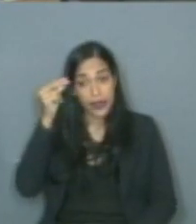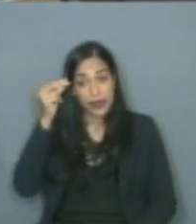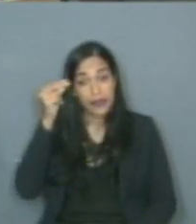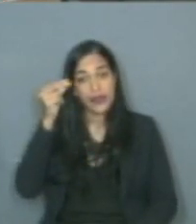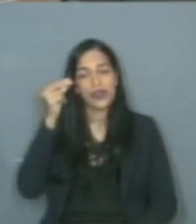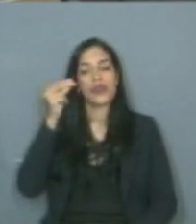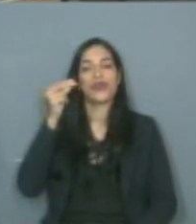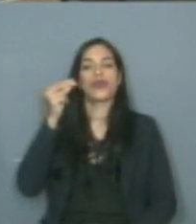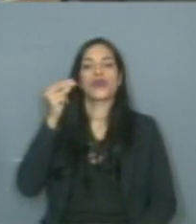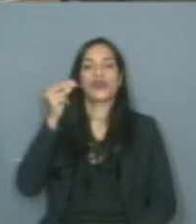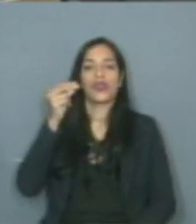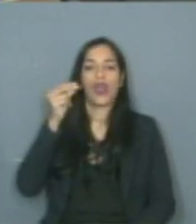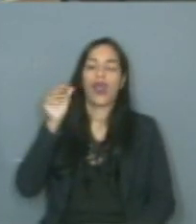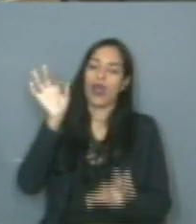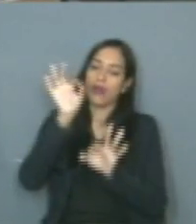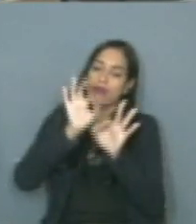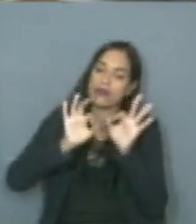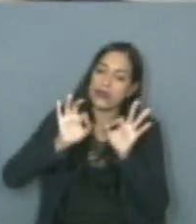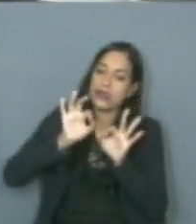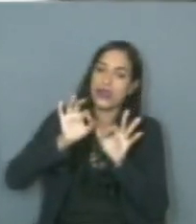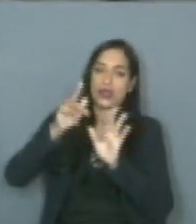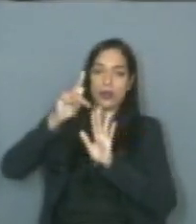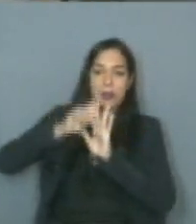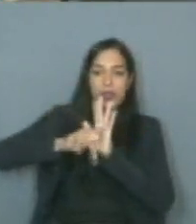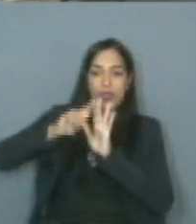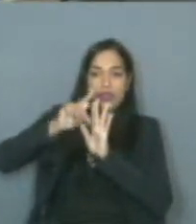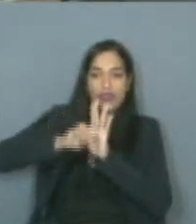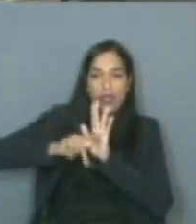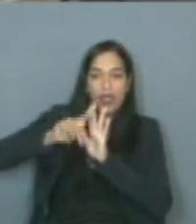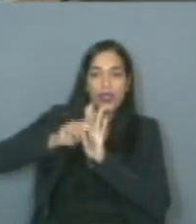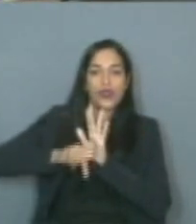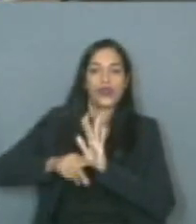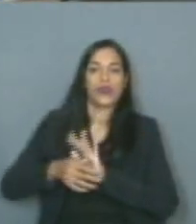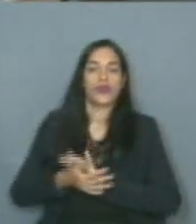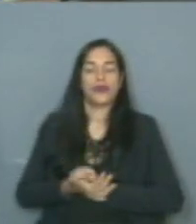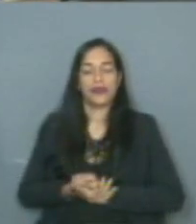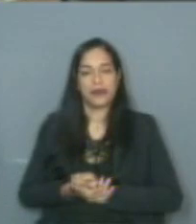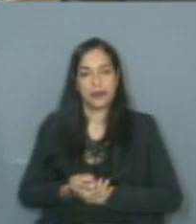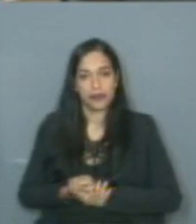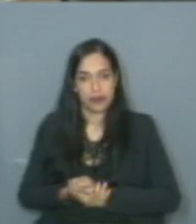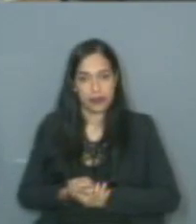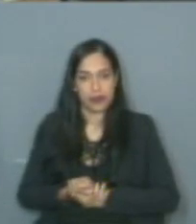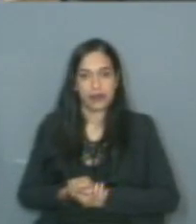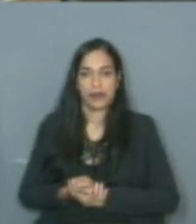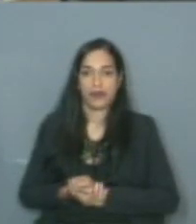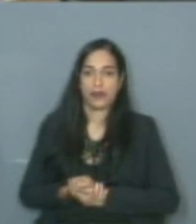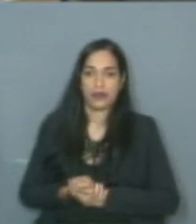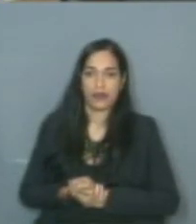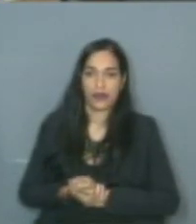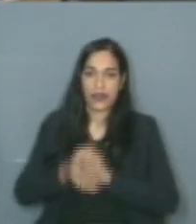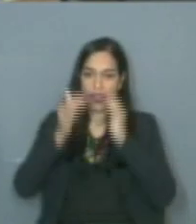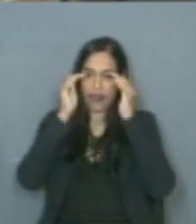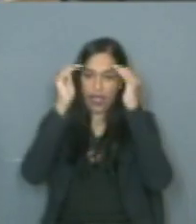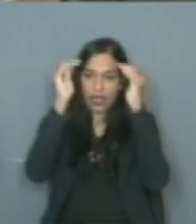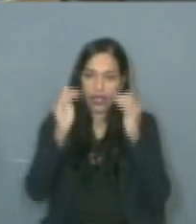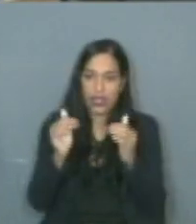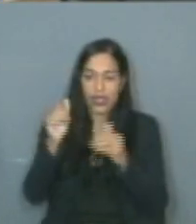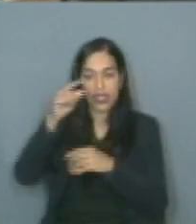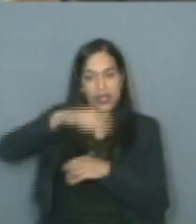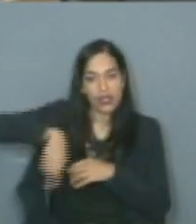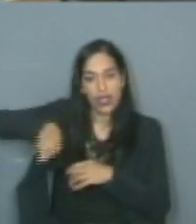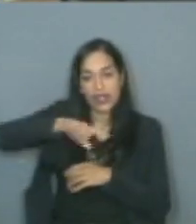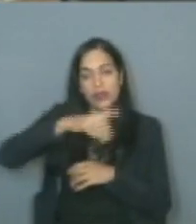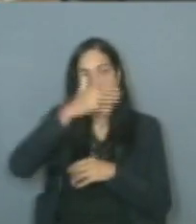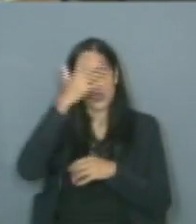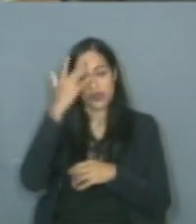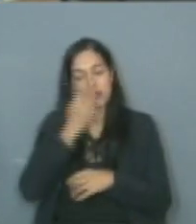a reestruturação desse projeto. Todo projeto que busca levar dignidade para as pessoas em situação